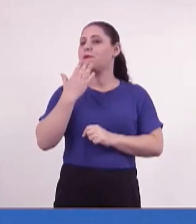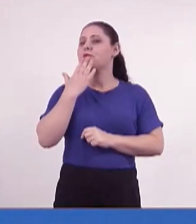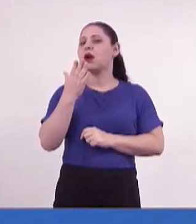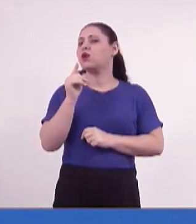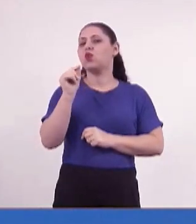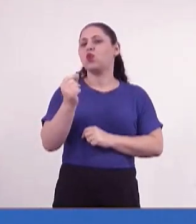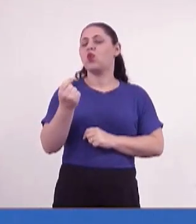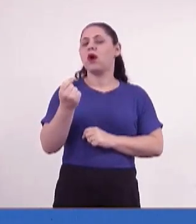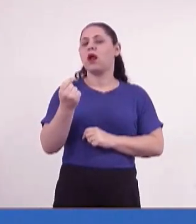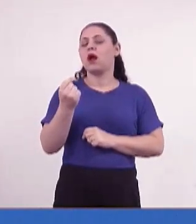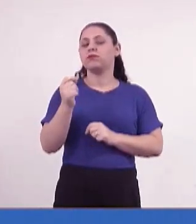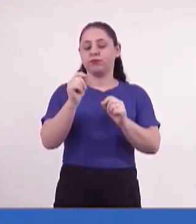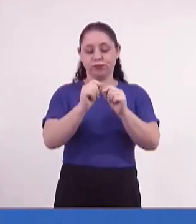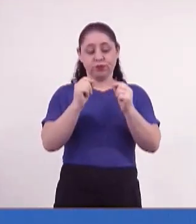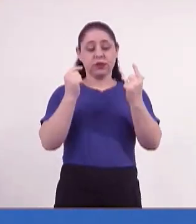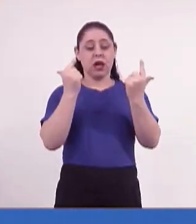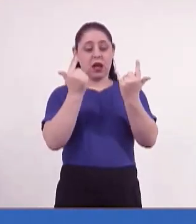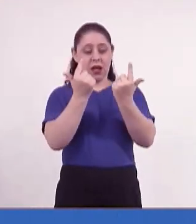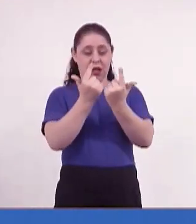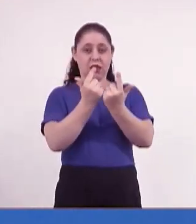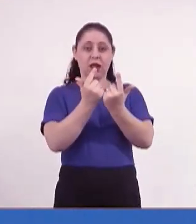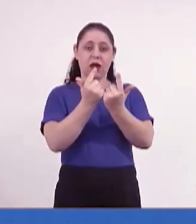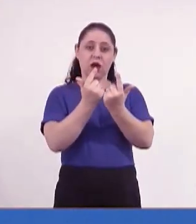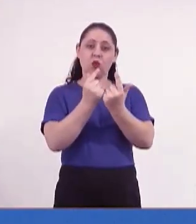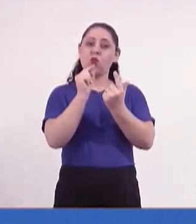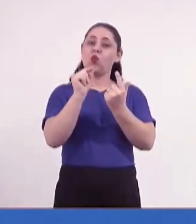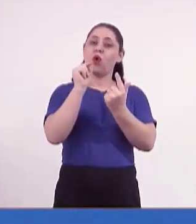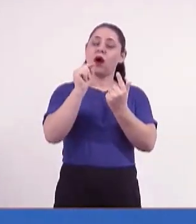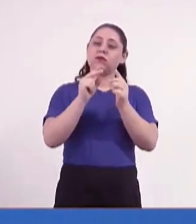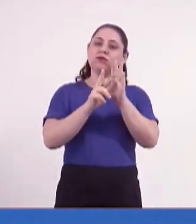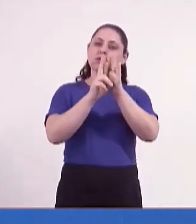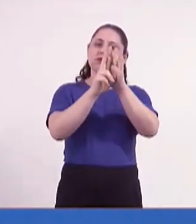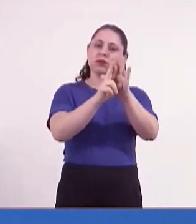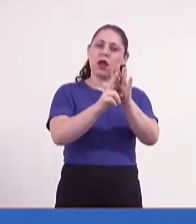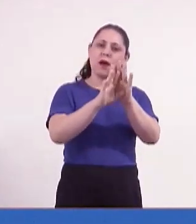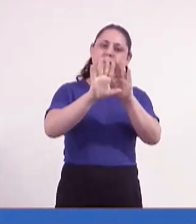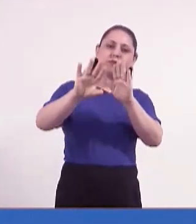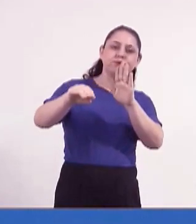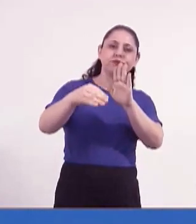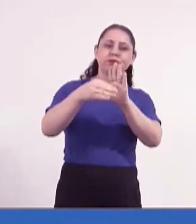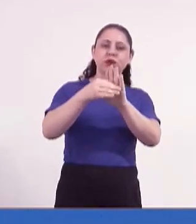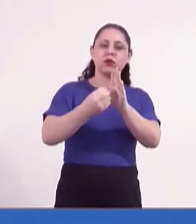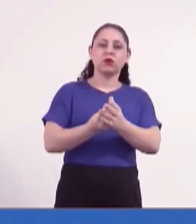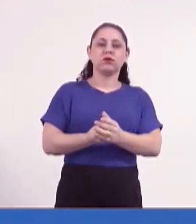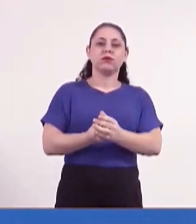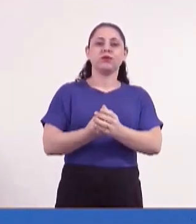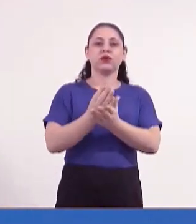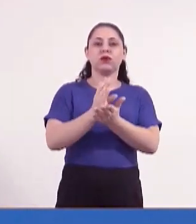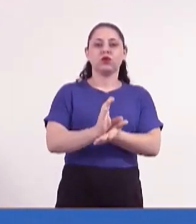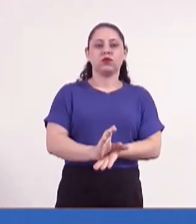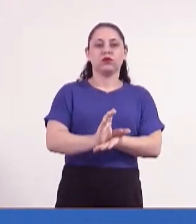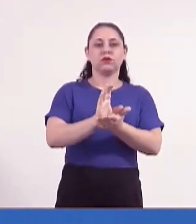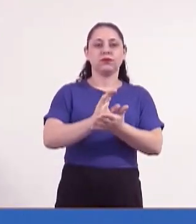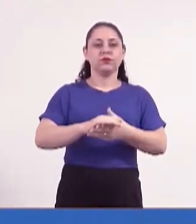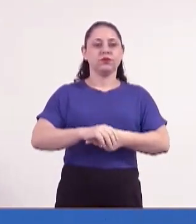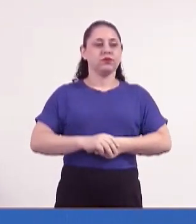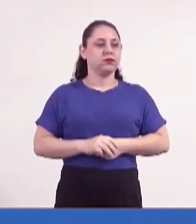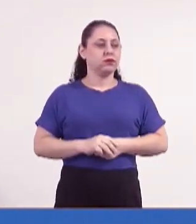Solicita a inclusão da Assembleia Legislativa de Mato Grosso do Sul para integrar o Comitê